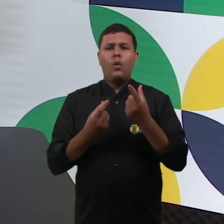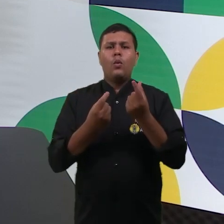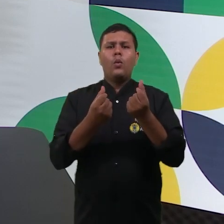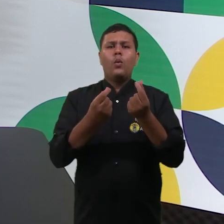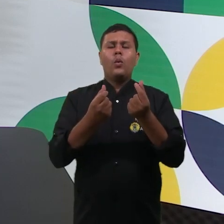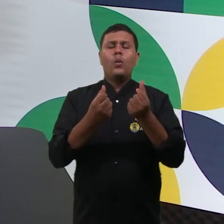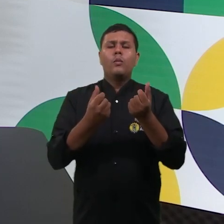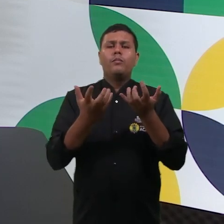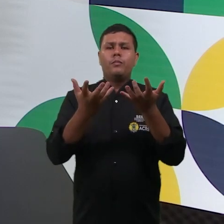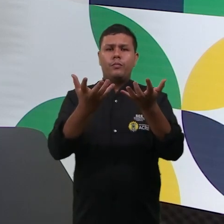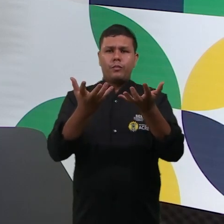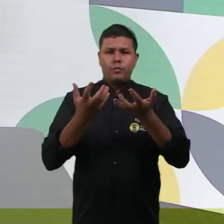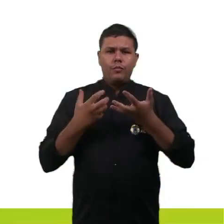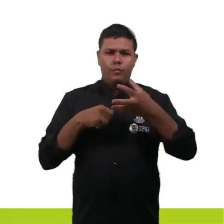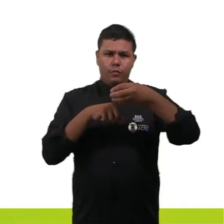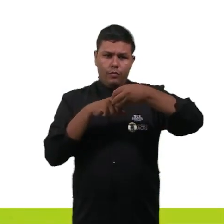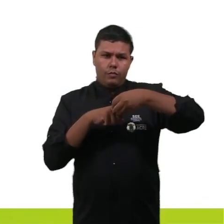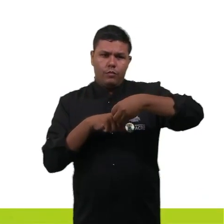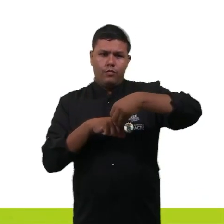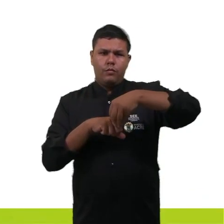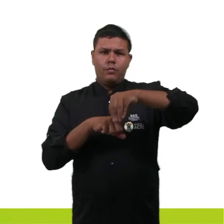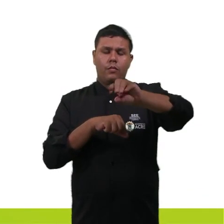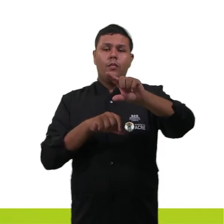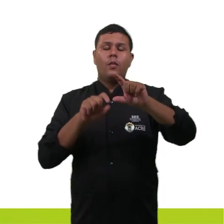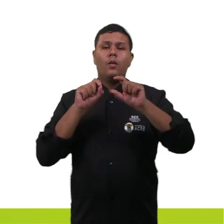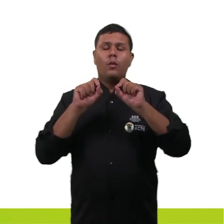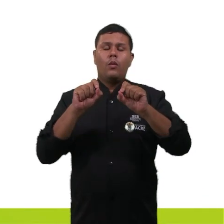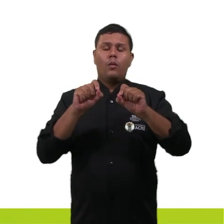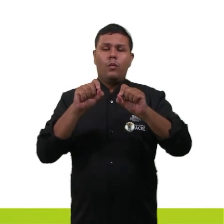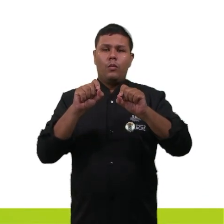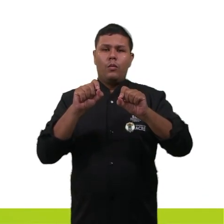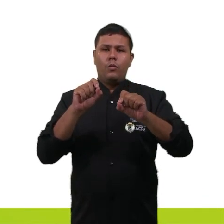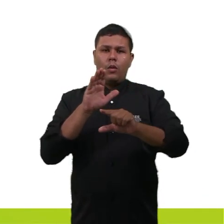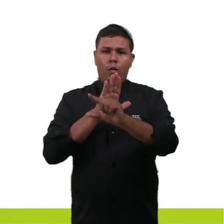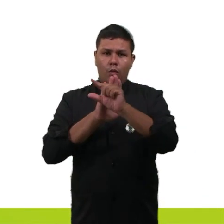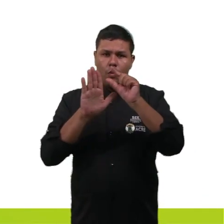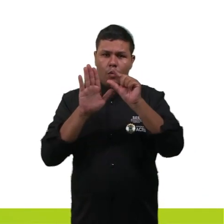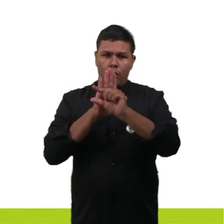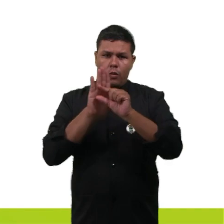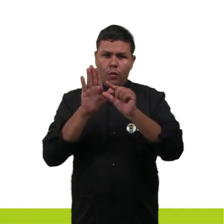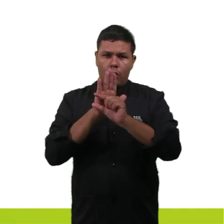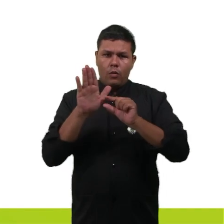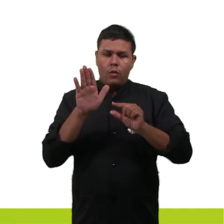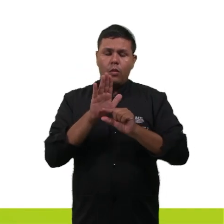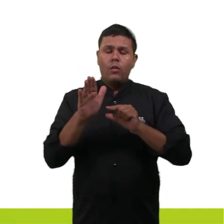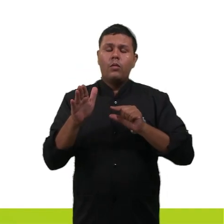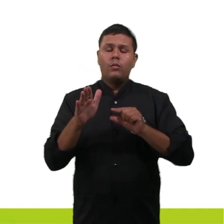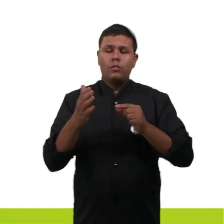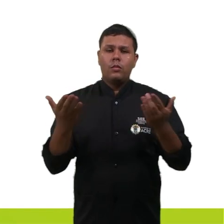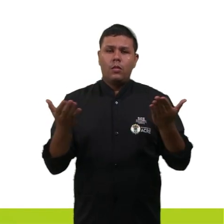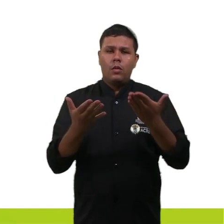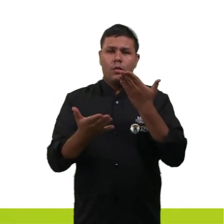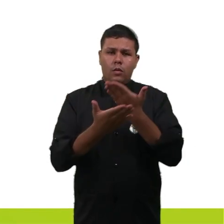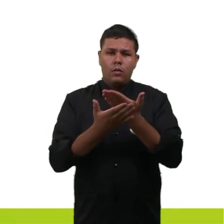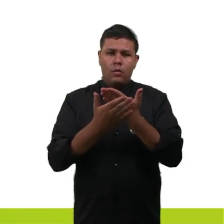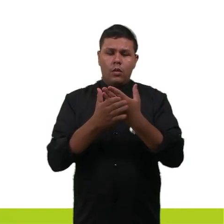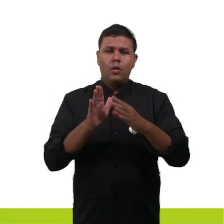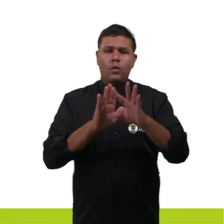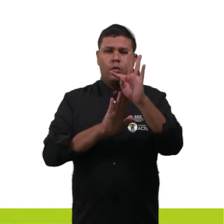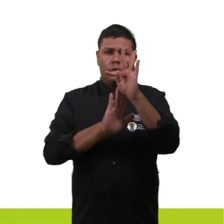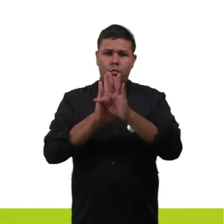vocês as nossas referências da aula de hoje, tanto do texto como das